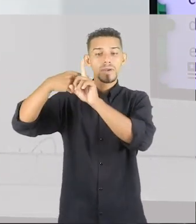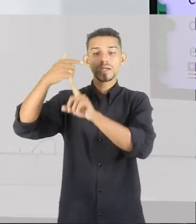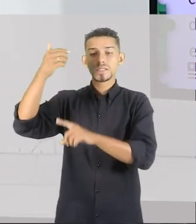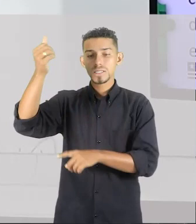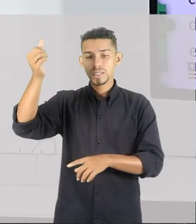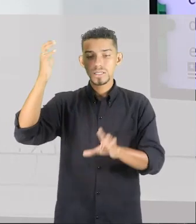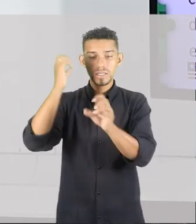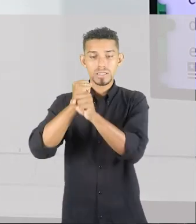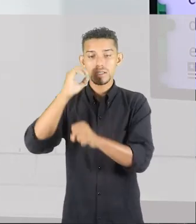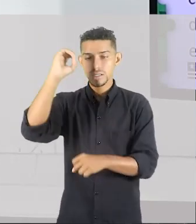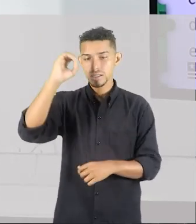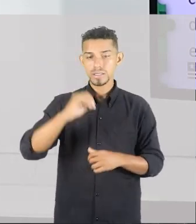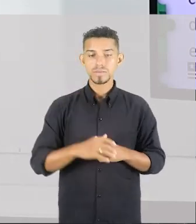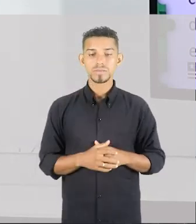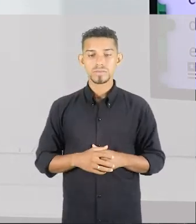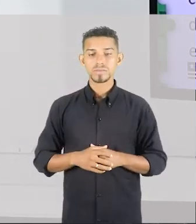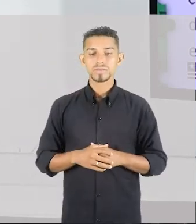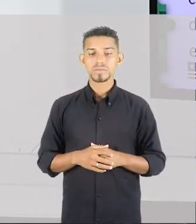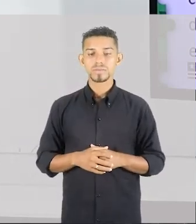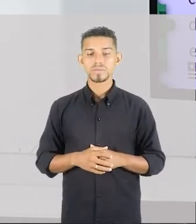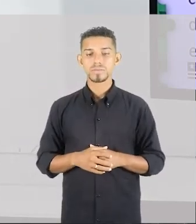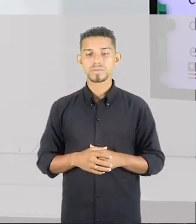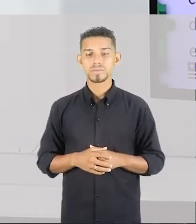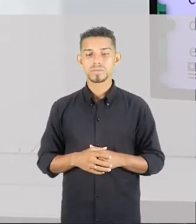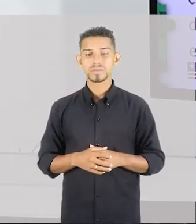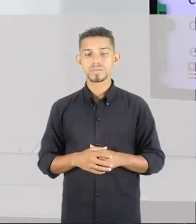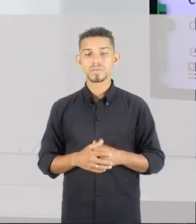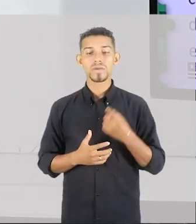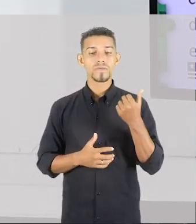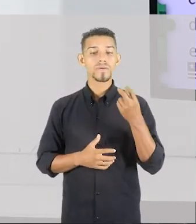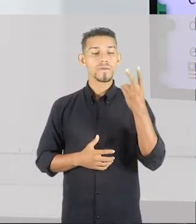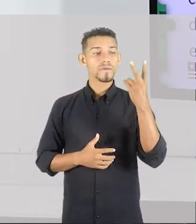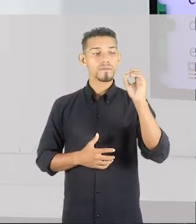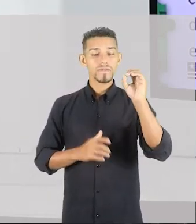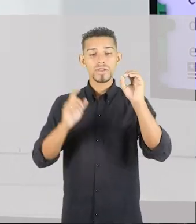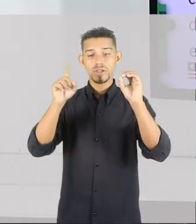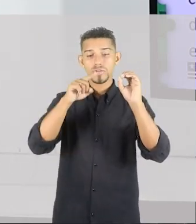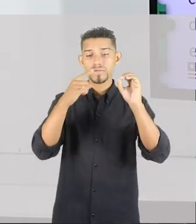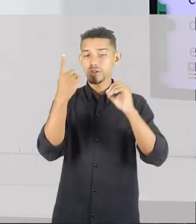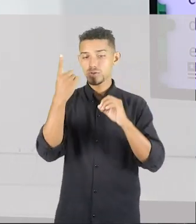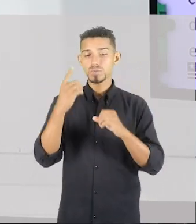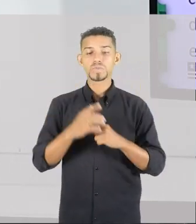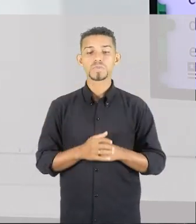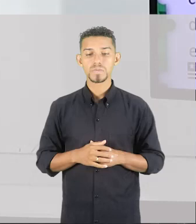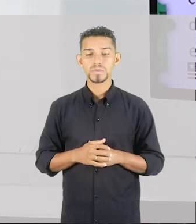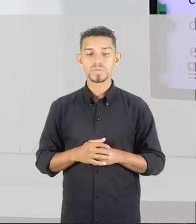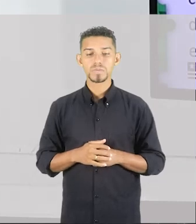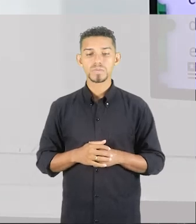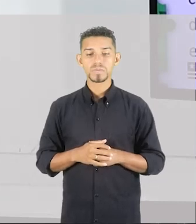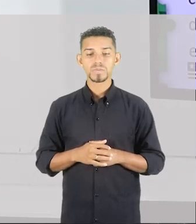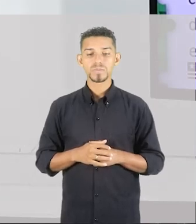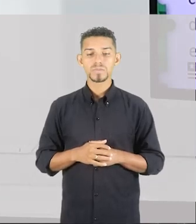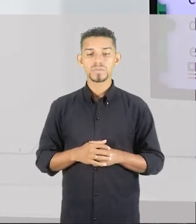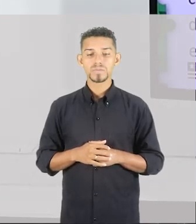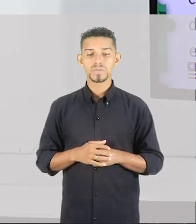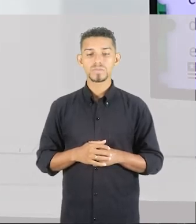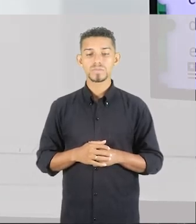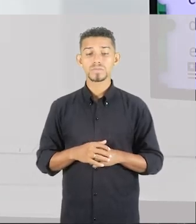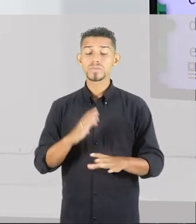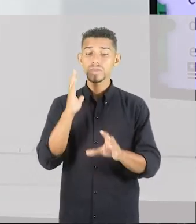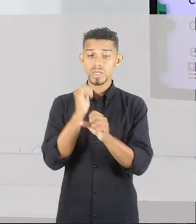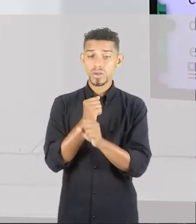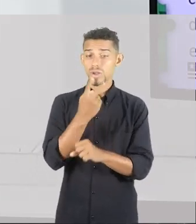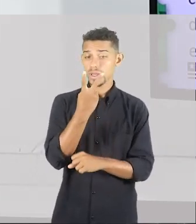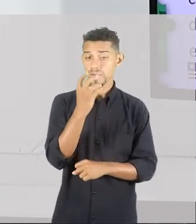10 elevado a 0 é 1. 20 vezes 1. Força magnética igual a